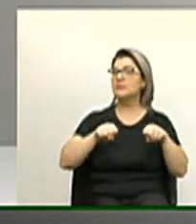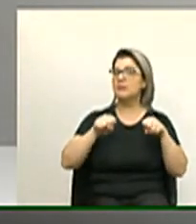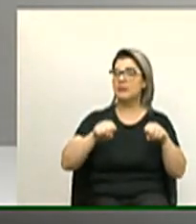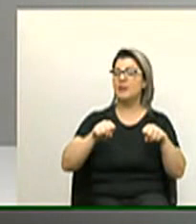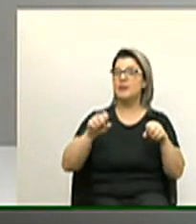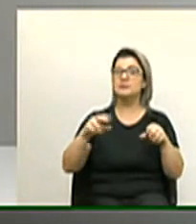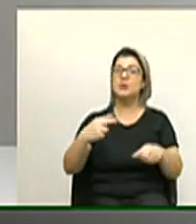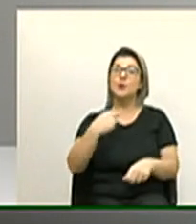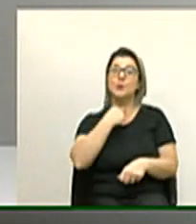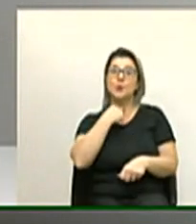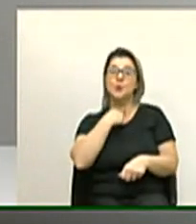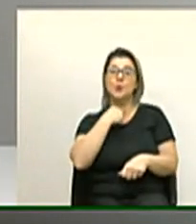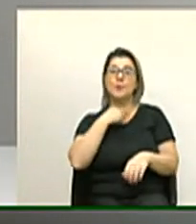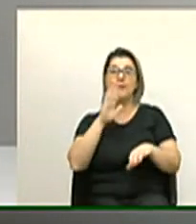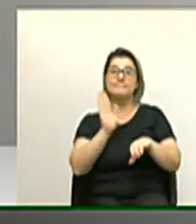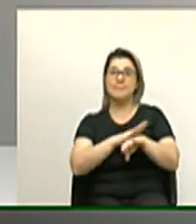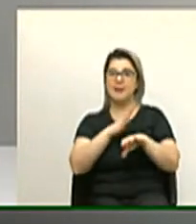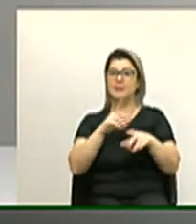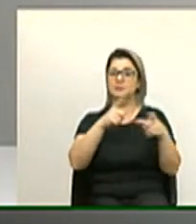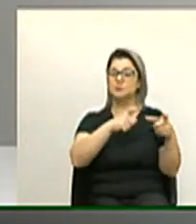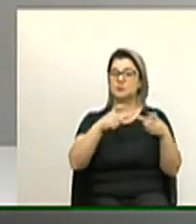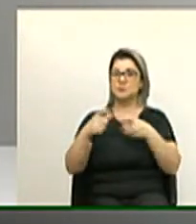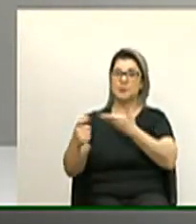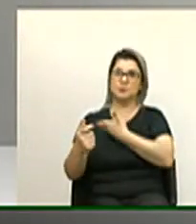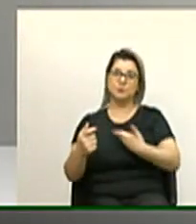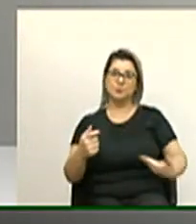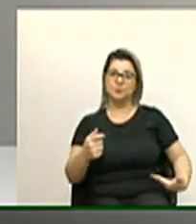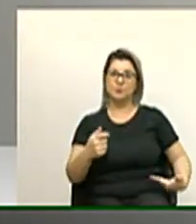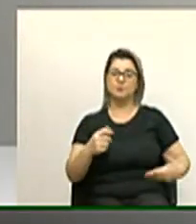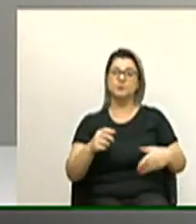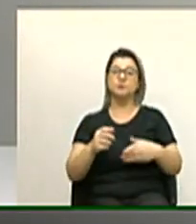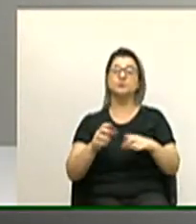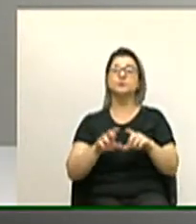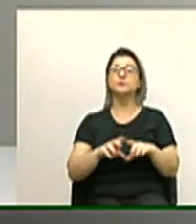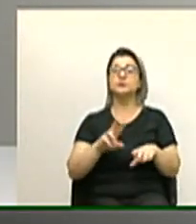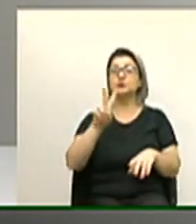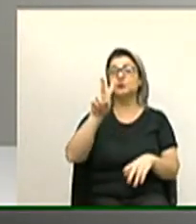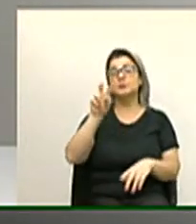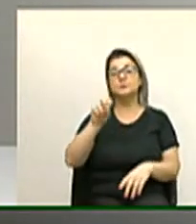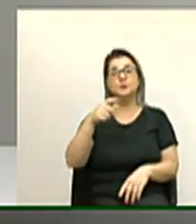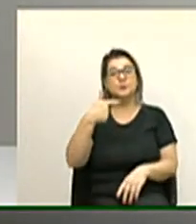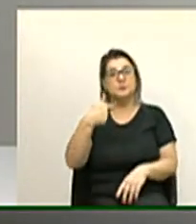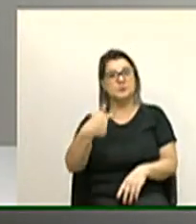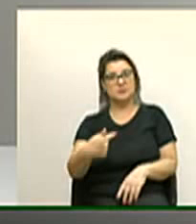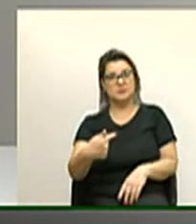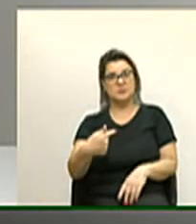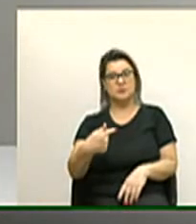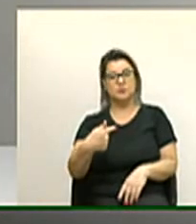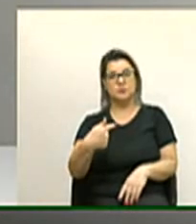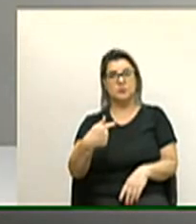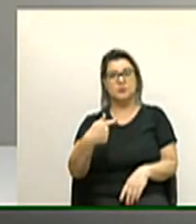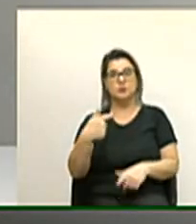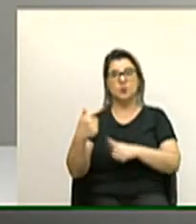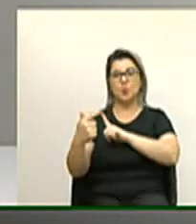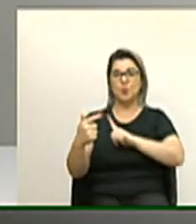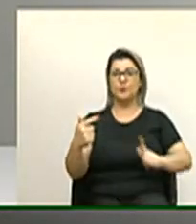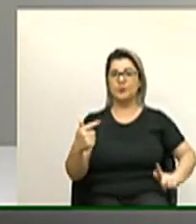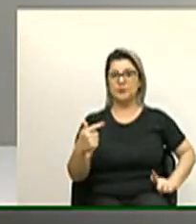Ocupar mais os espaços públicos. Em 2017, quando vereador em Pelotas, eu tive a oportunidade